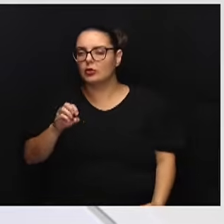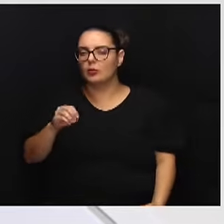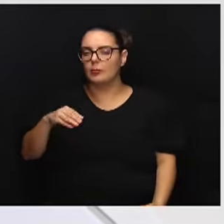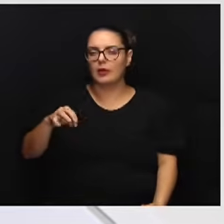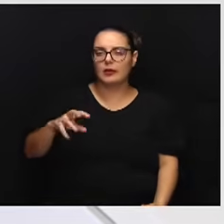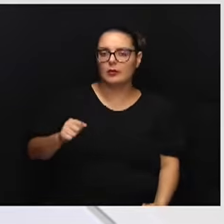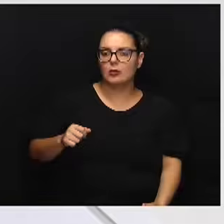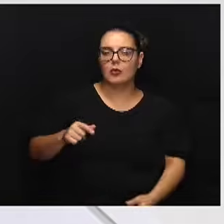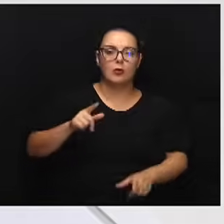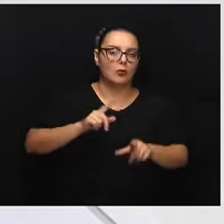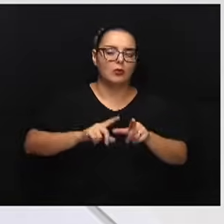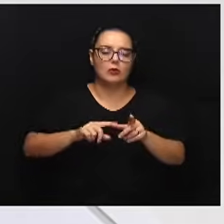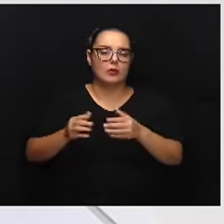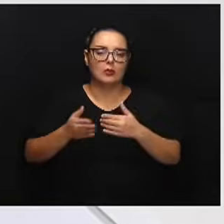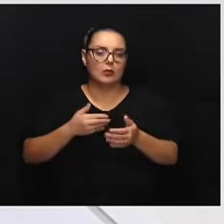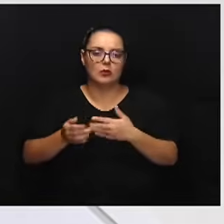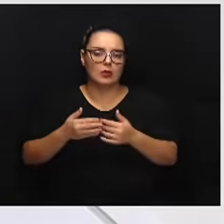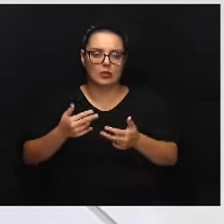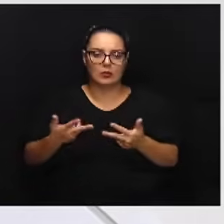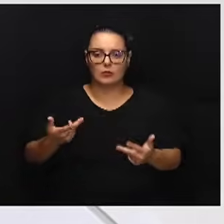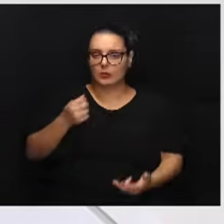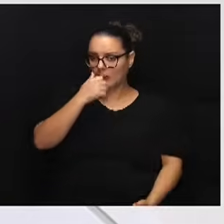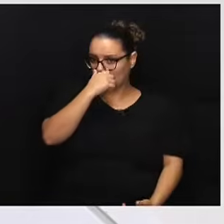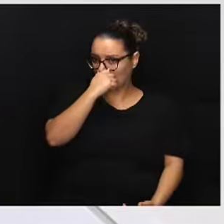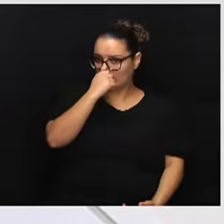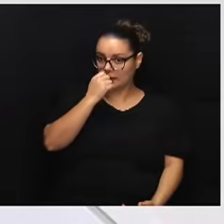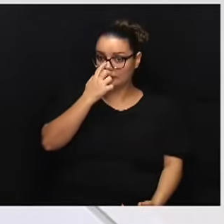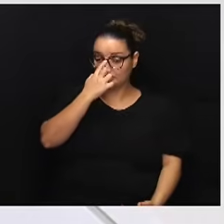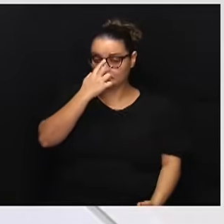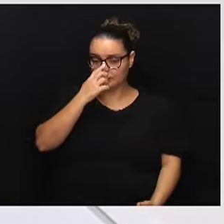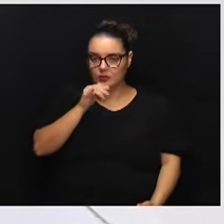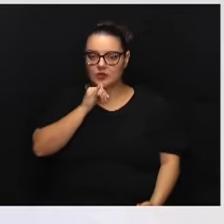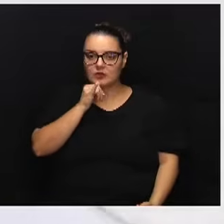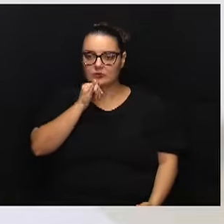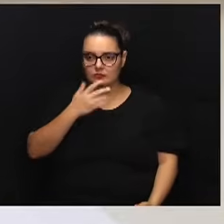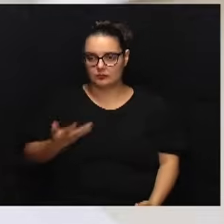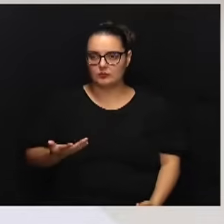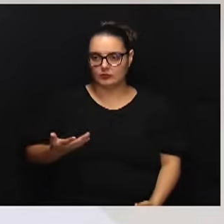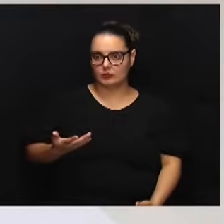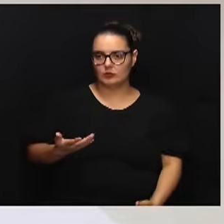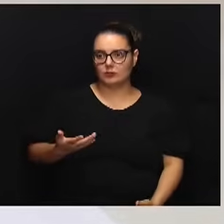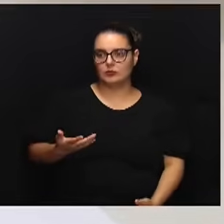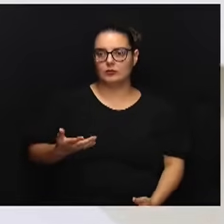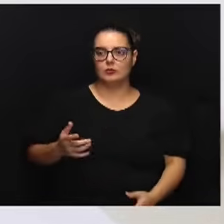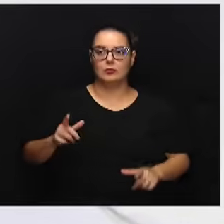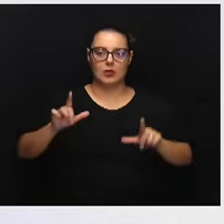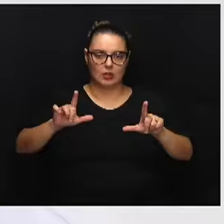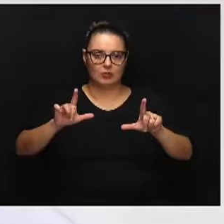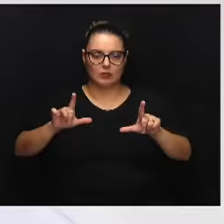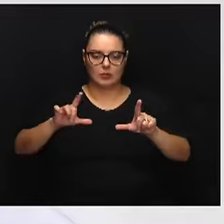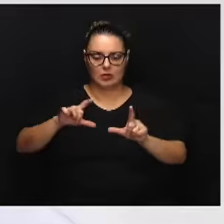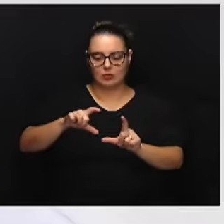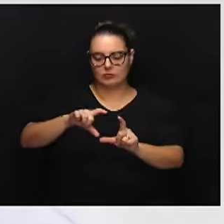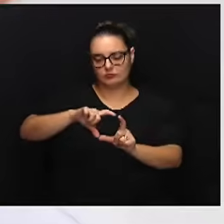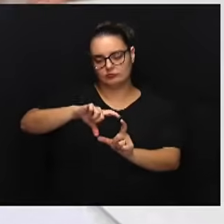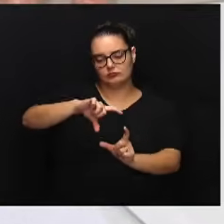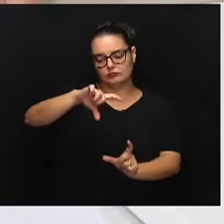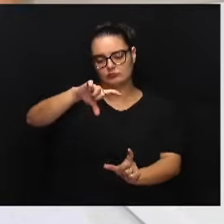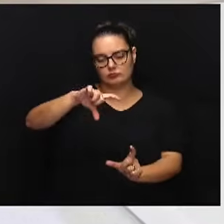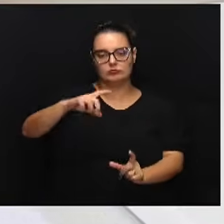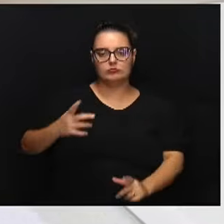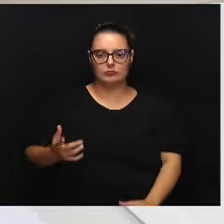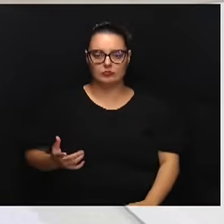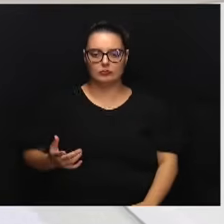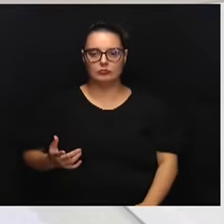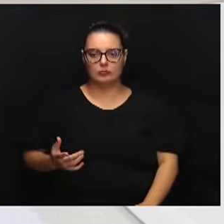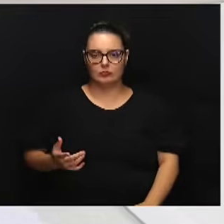não sei, qualquer coisa. Por exemplo, assim, vou pegar a folha de pé, já que a nossa tela está meio que de pé, vamos